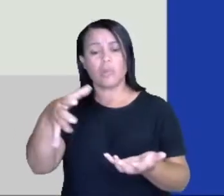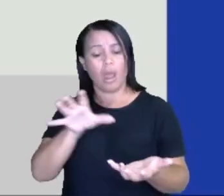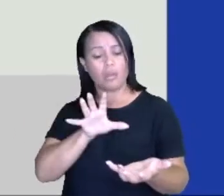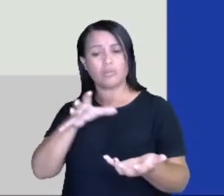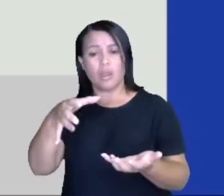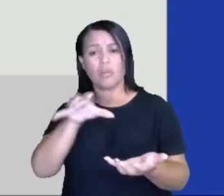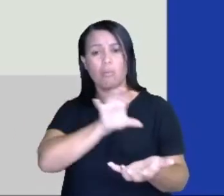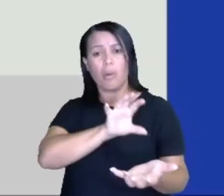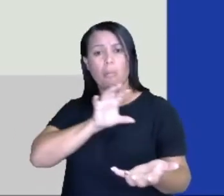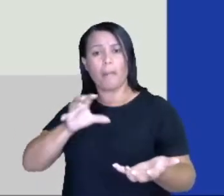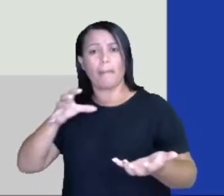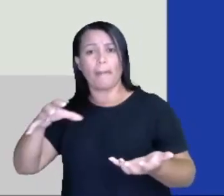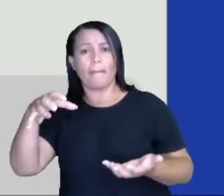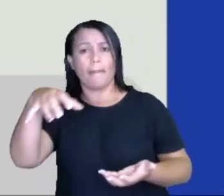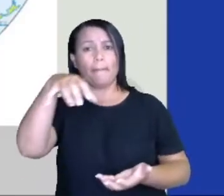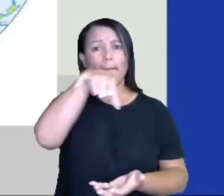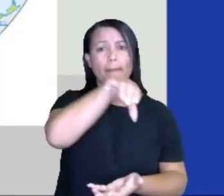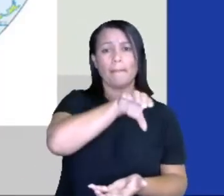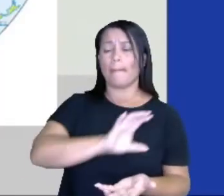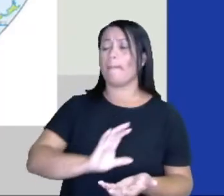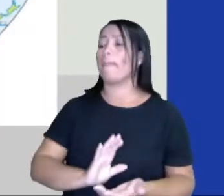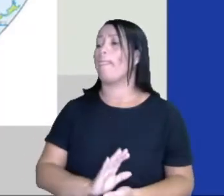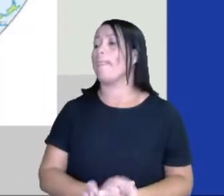continente a continente.